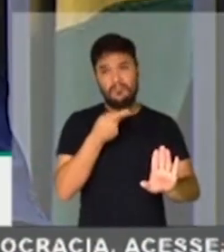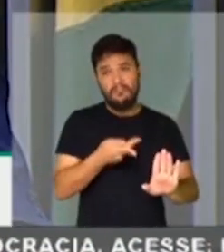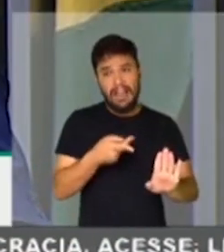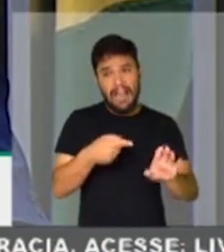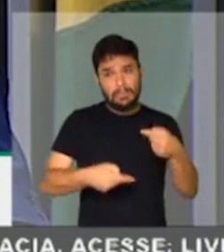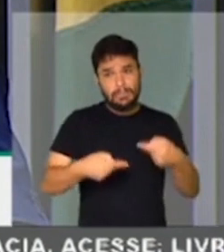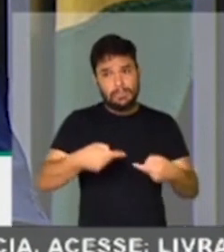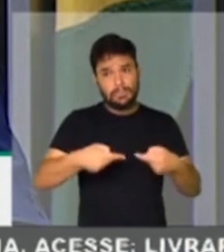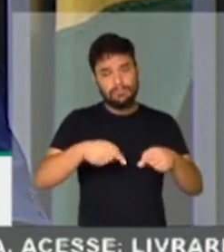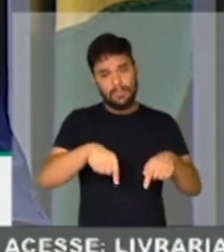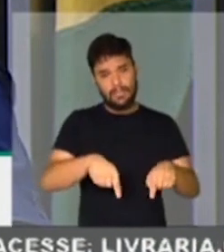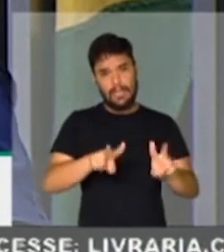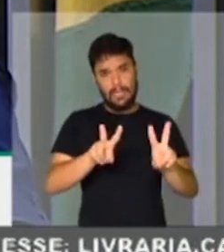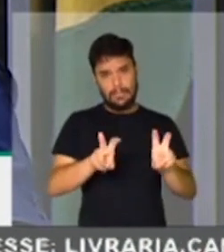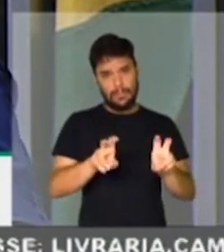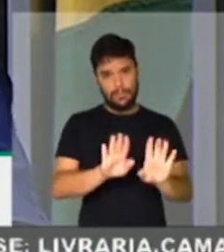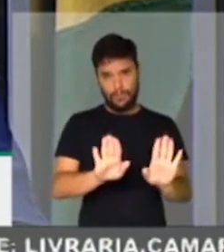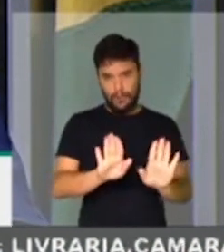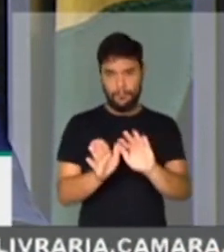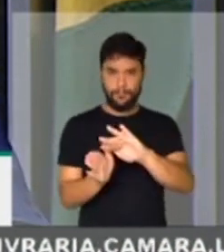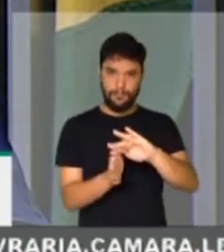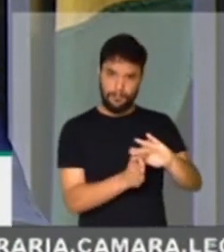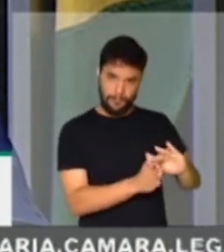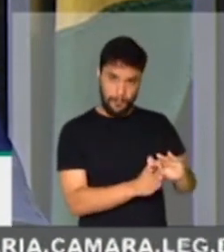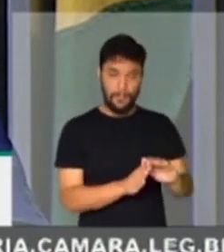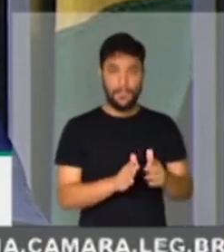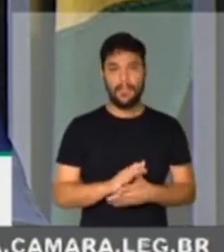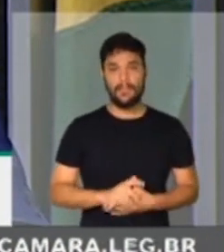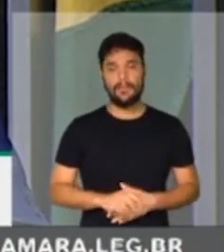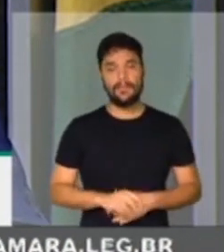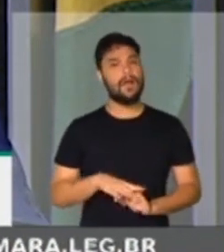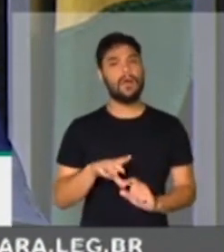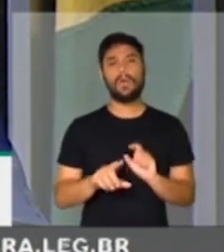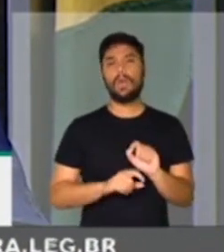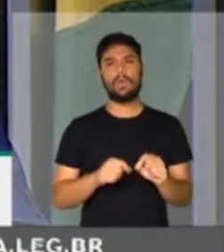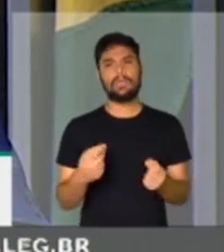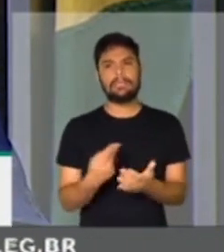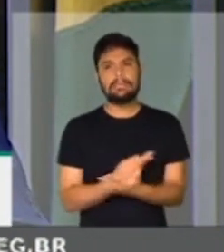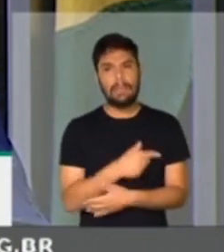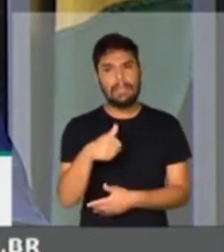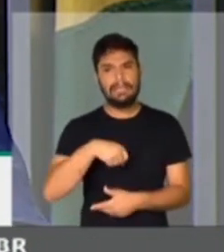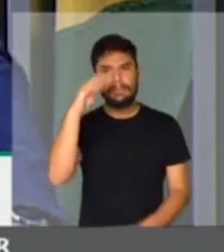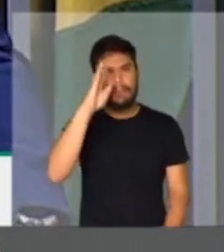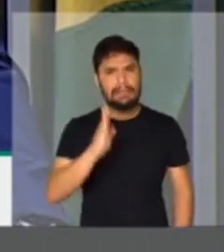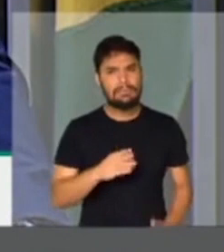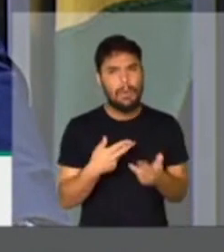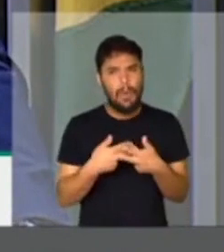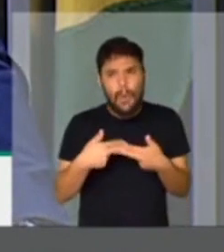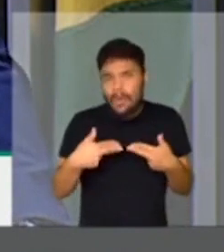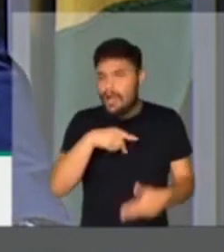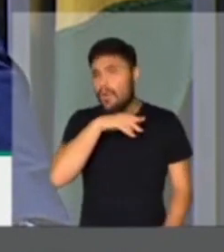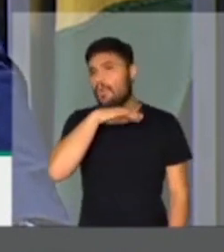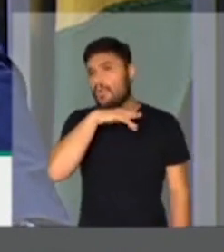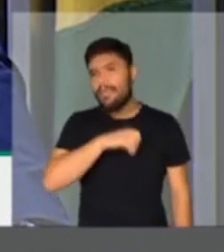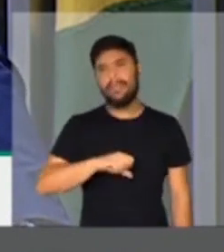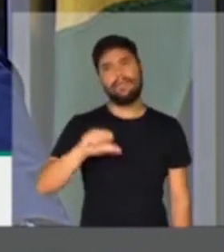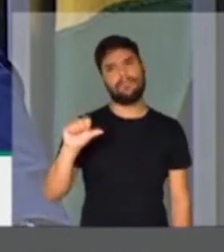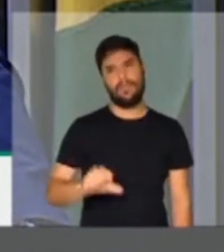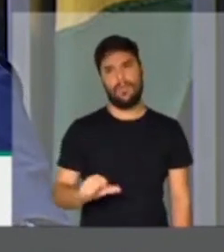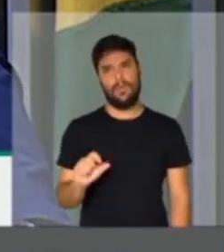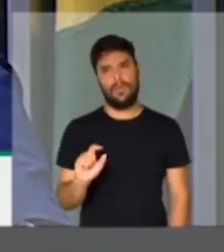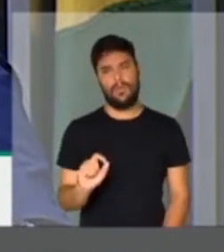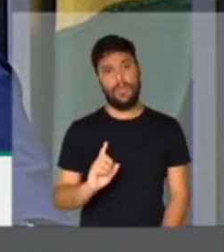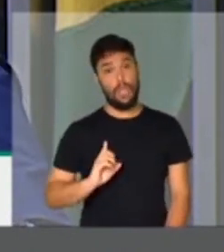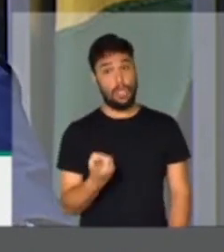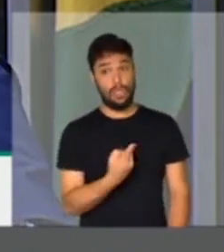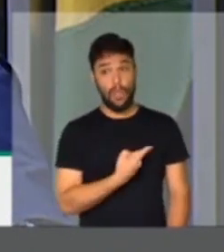Como vocês viram, nesse final de semana ocorreram muitas tragédias. Tragédias que chocaram a